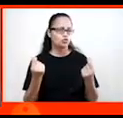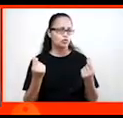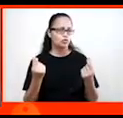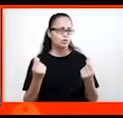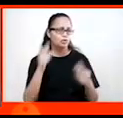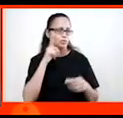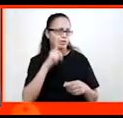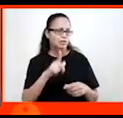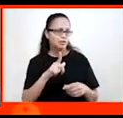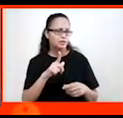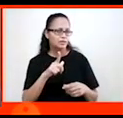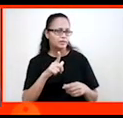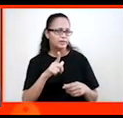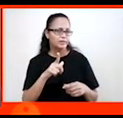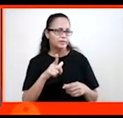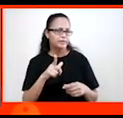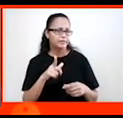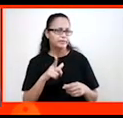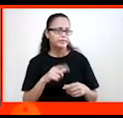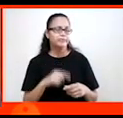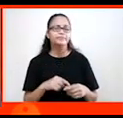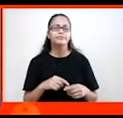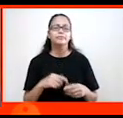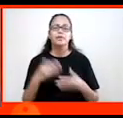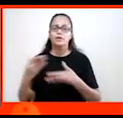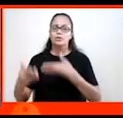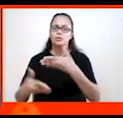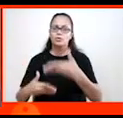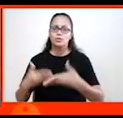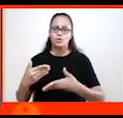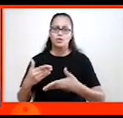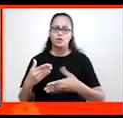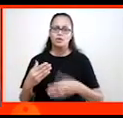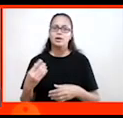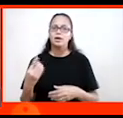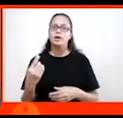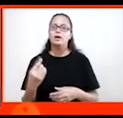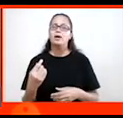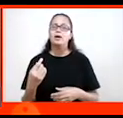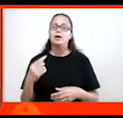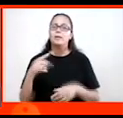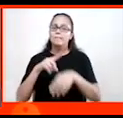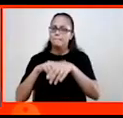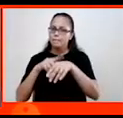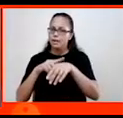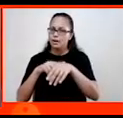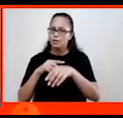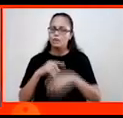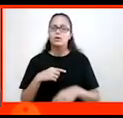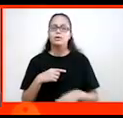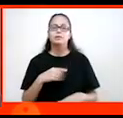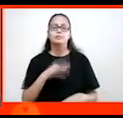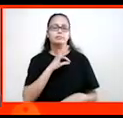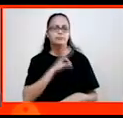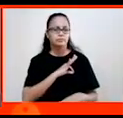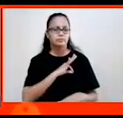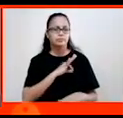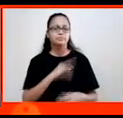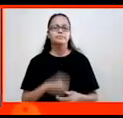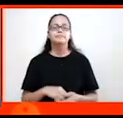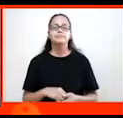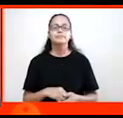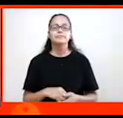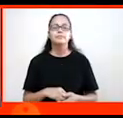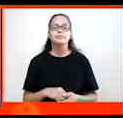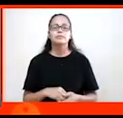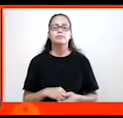através do seu trabalho, por meio da hora de trabalho. Então surge aí então a divisão social do trabalho, né, em etapas, né, e também há